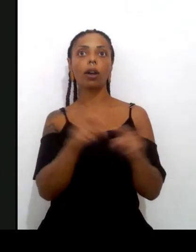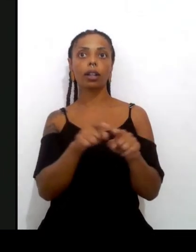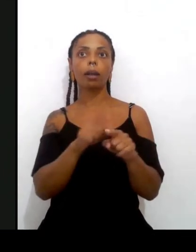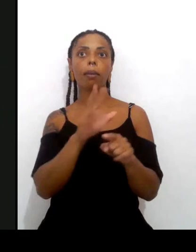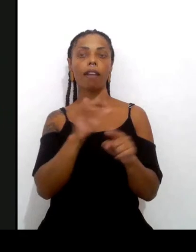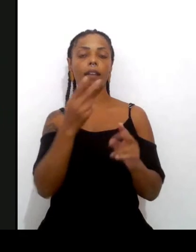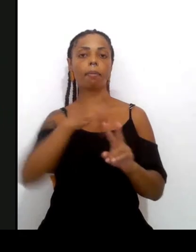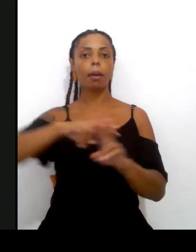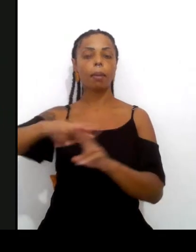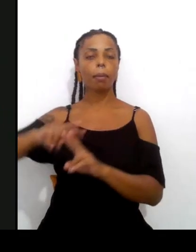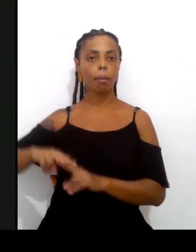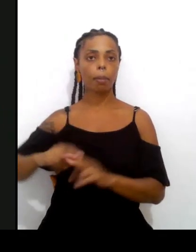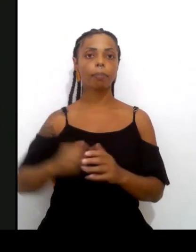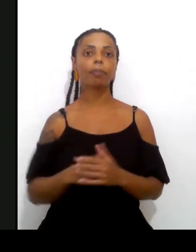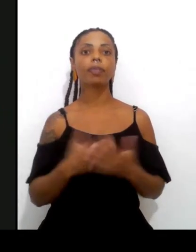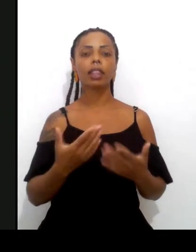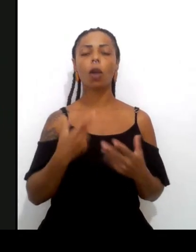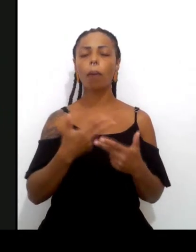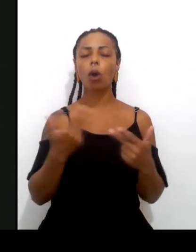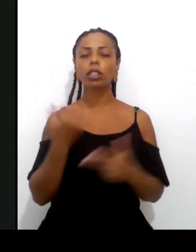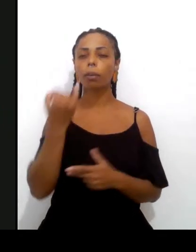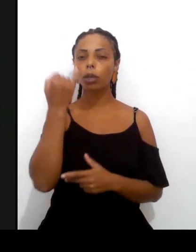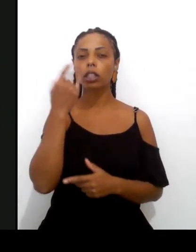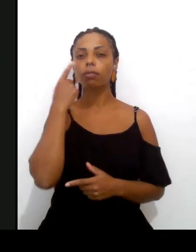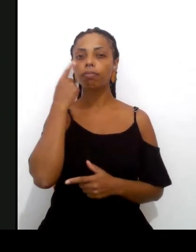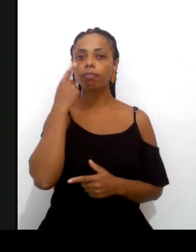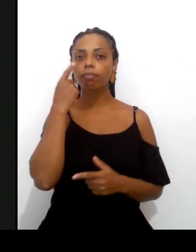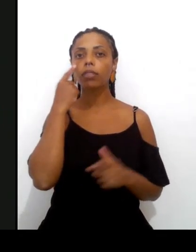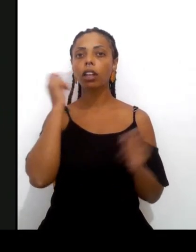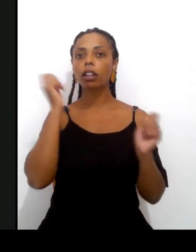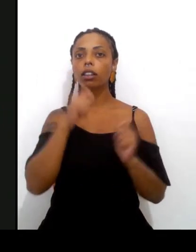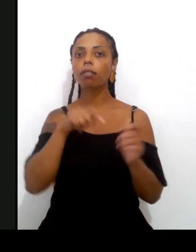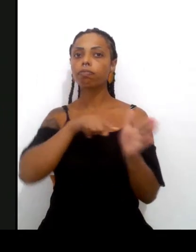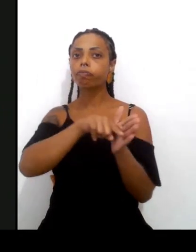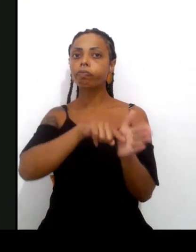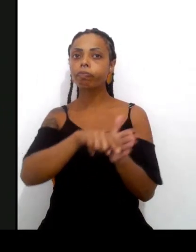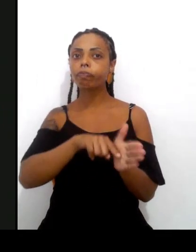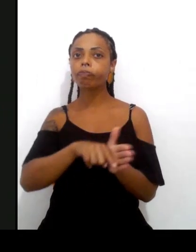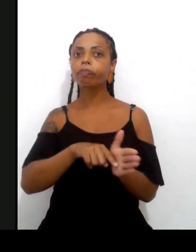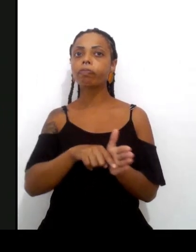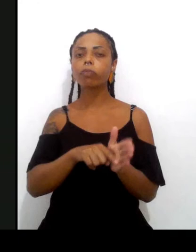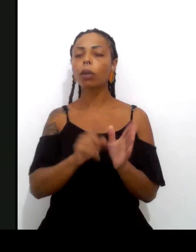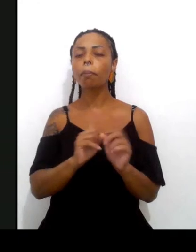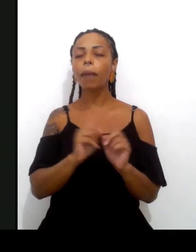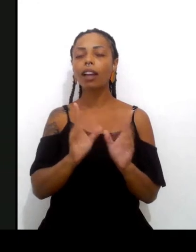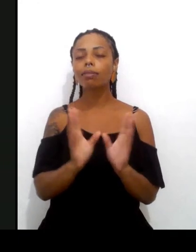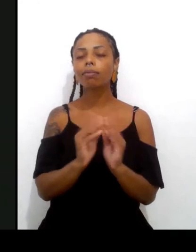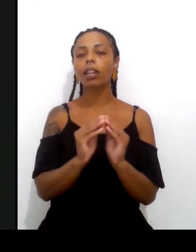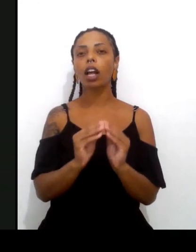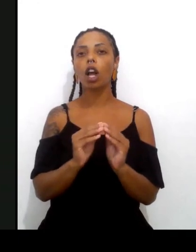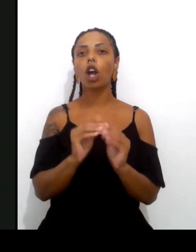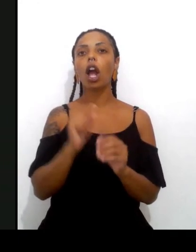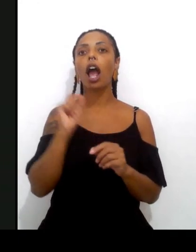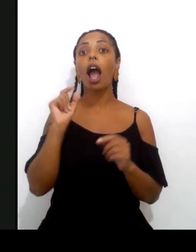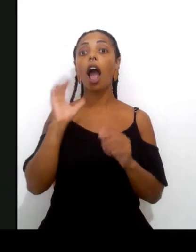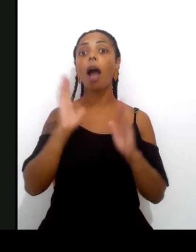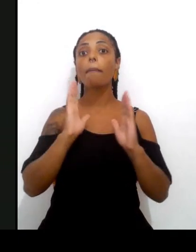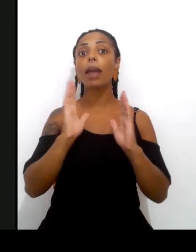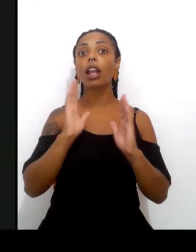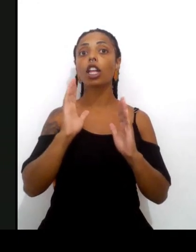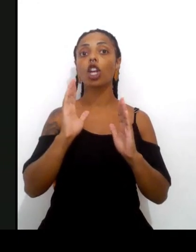e explorar brevemente aqui é o fato de que os espaços de de colonização nos anos de 1950 e 60